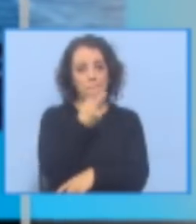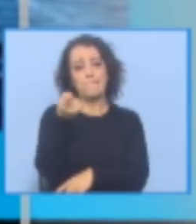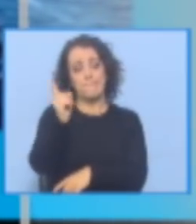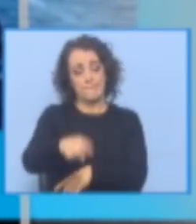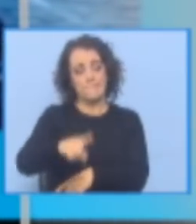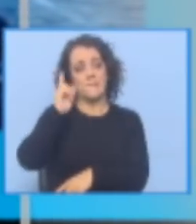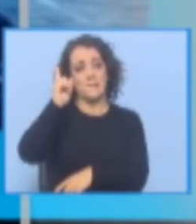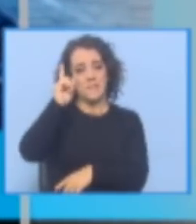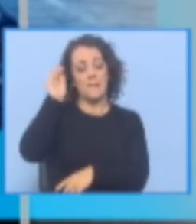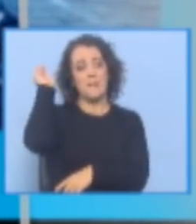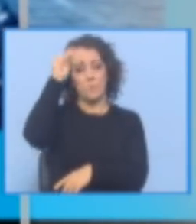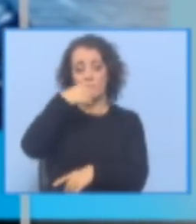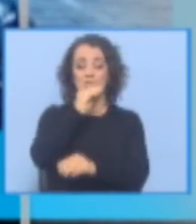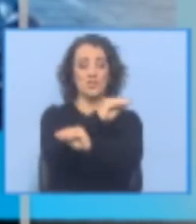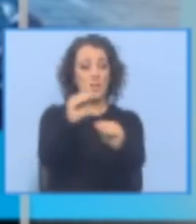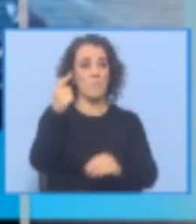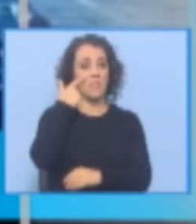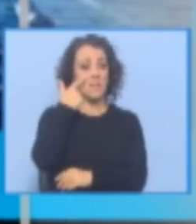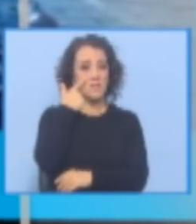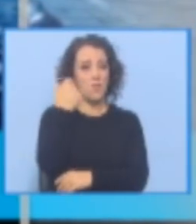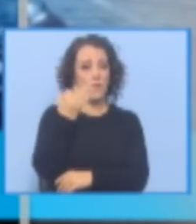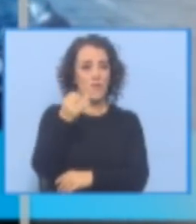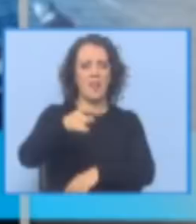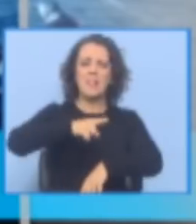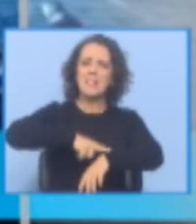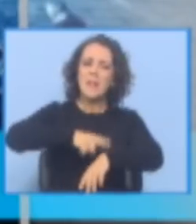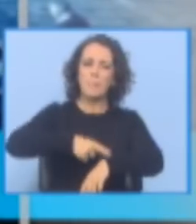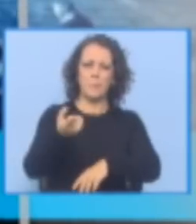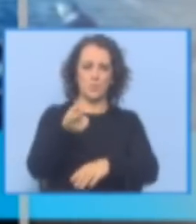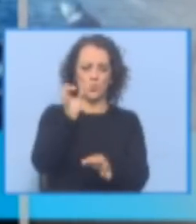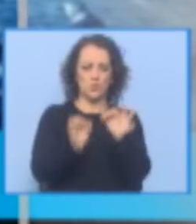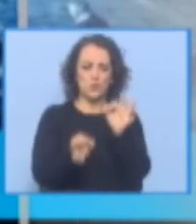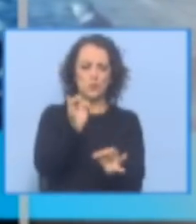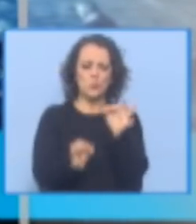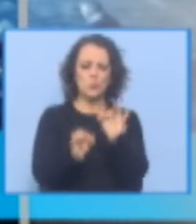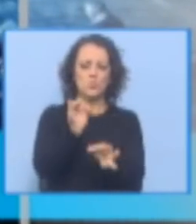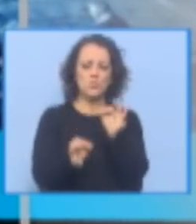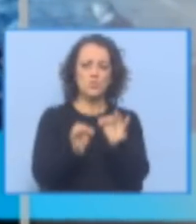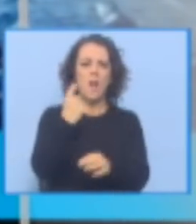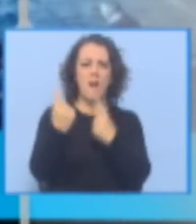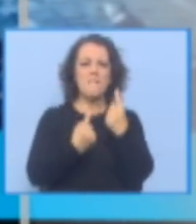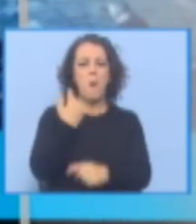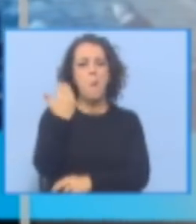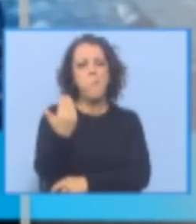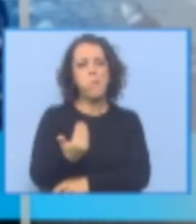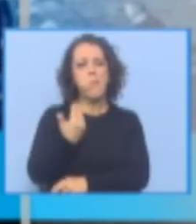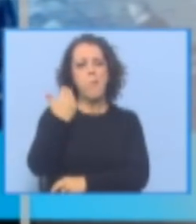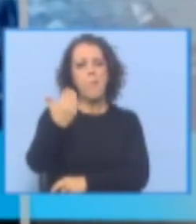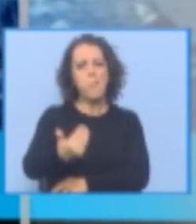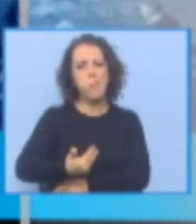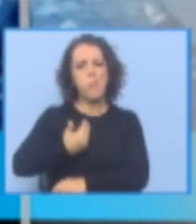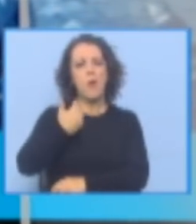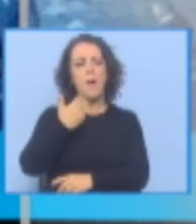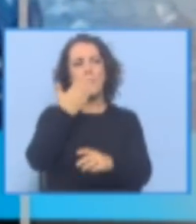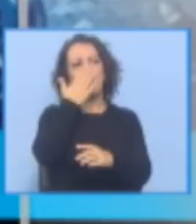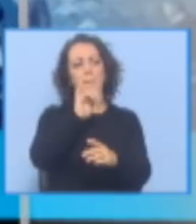da República já chamou a atenção para isso, sobre como o tempo da justiça muitas vezes é muito demorado e parece que se